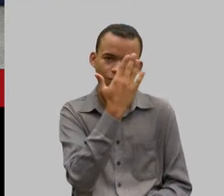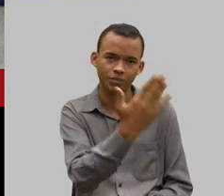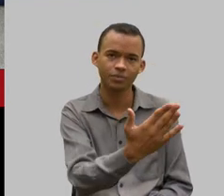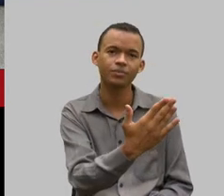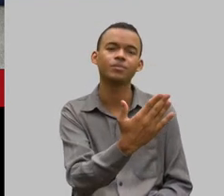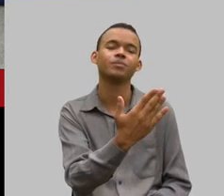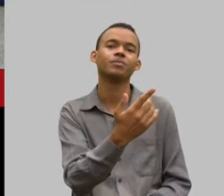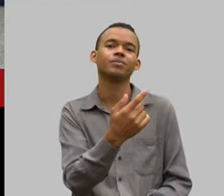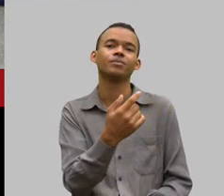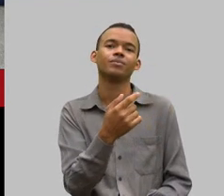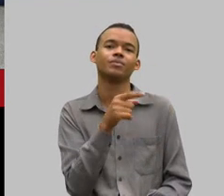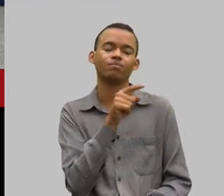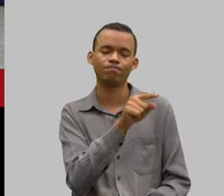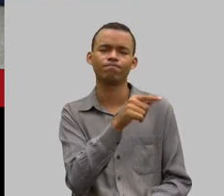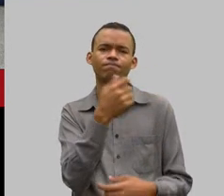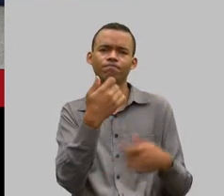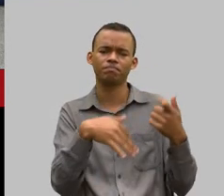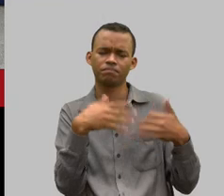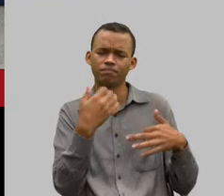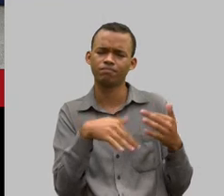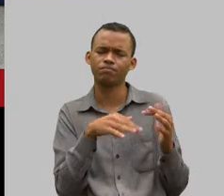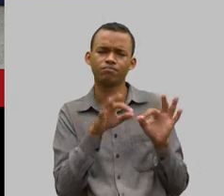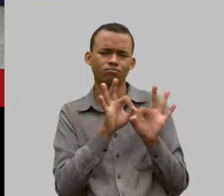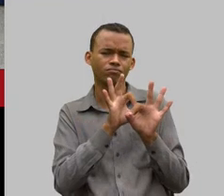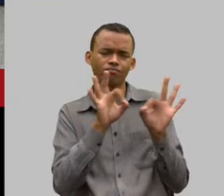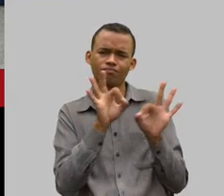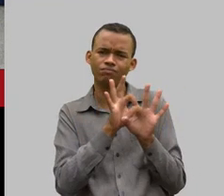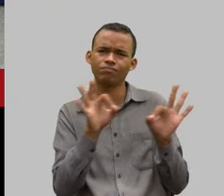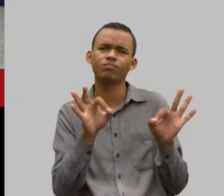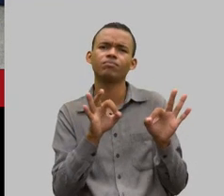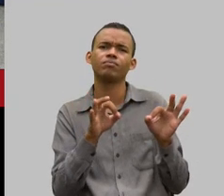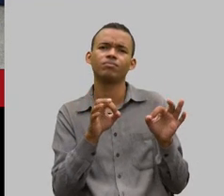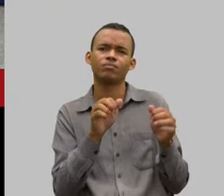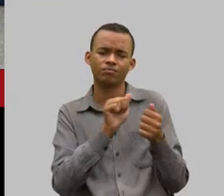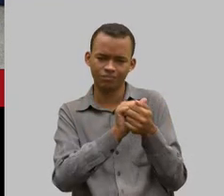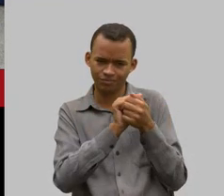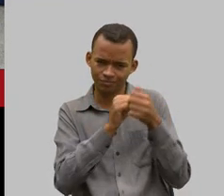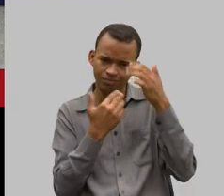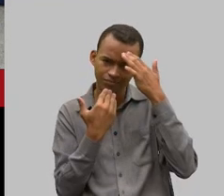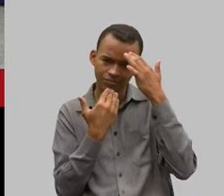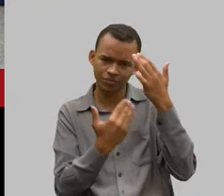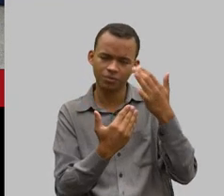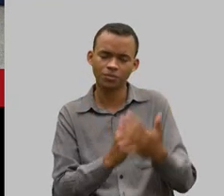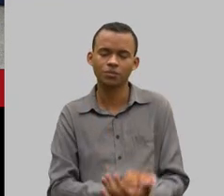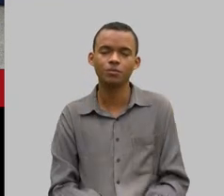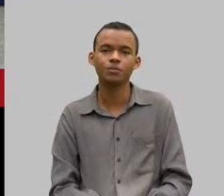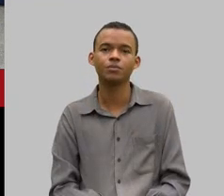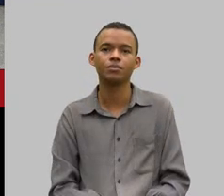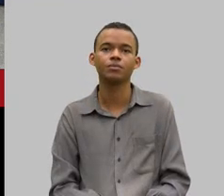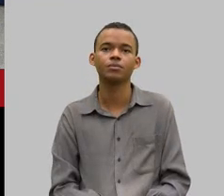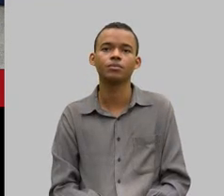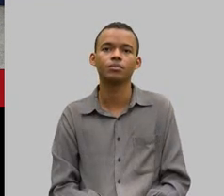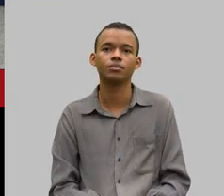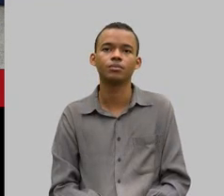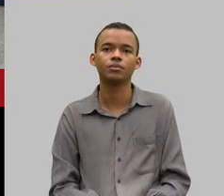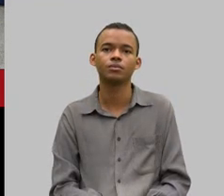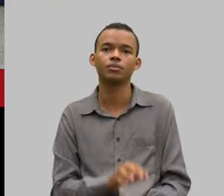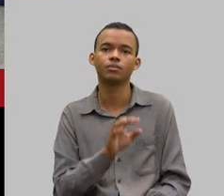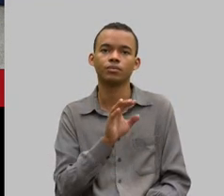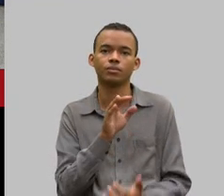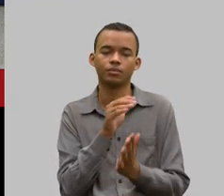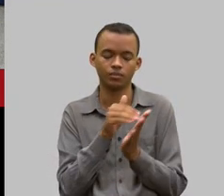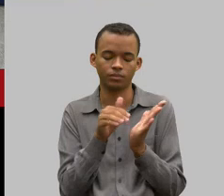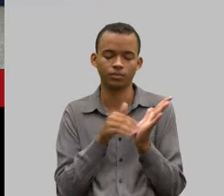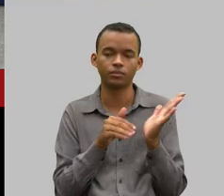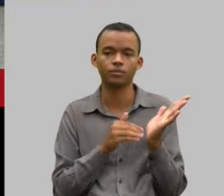bacana também você ter feito a diferença aí meu irmão Conte conosco lá obrigado viu Deputado Bernardo ó secretário